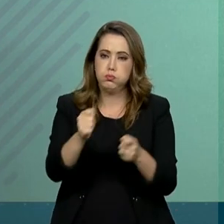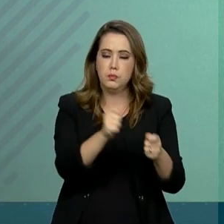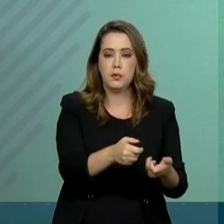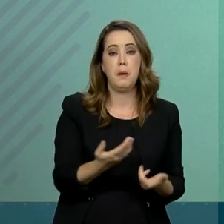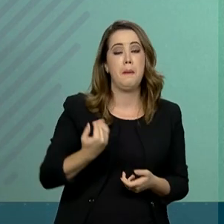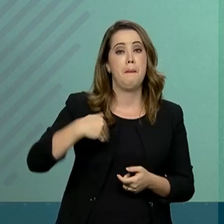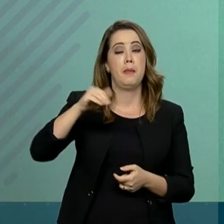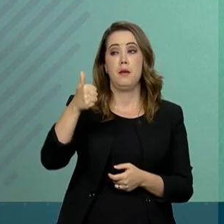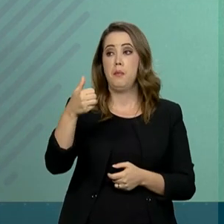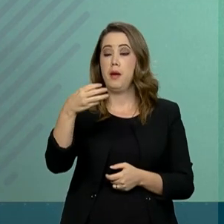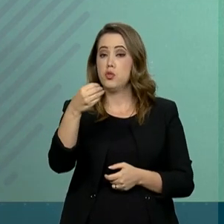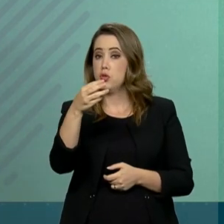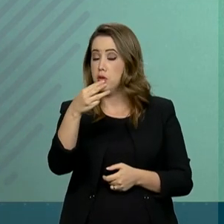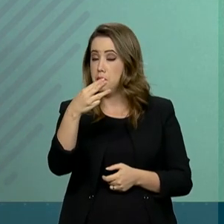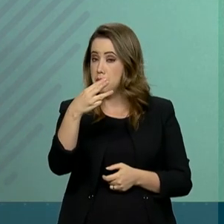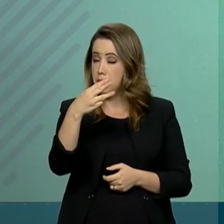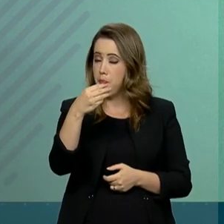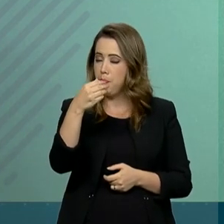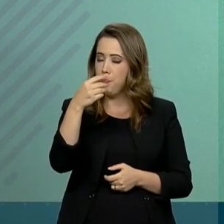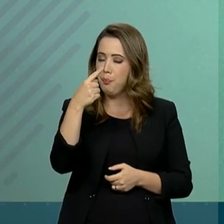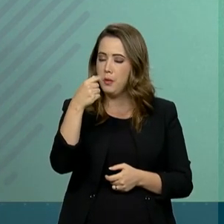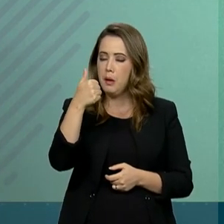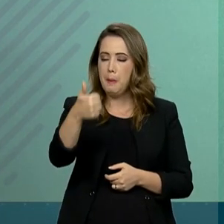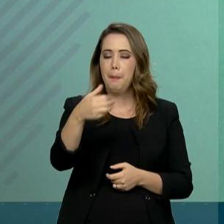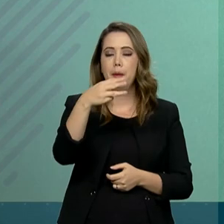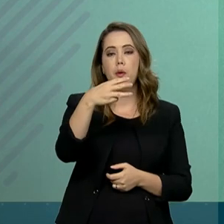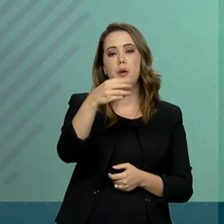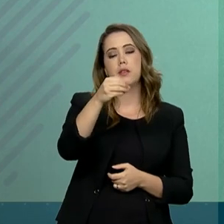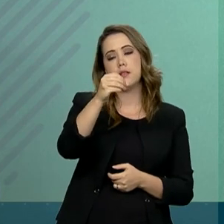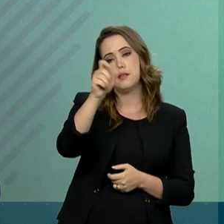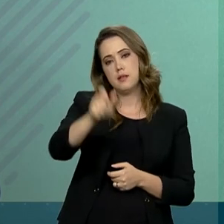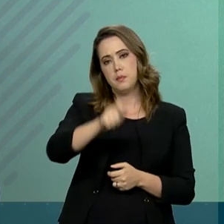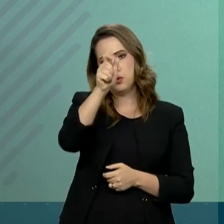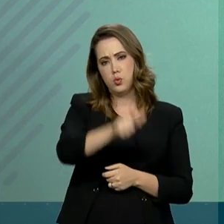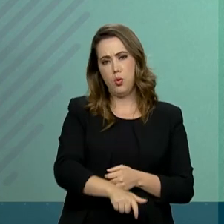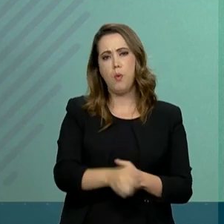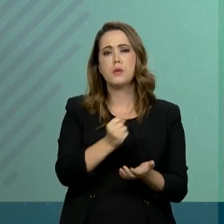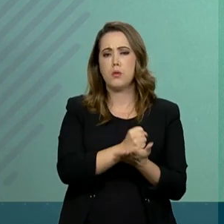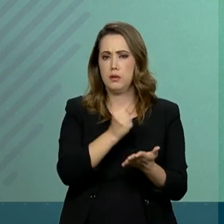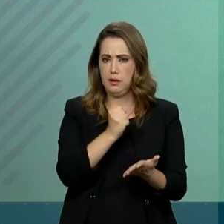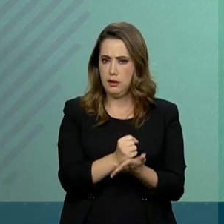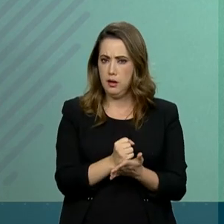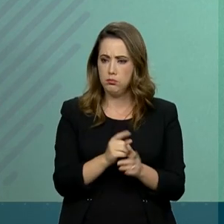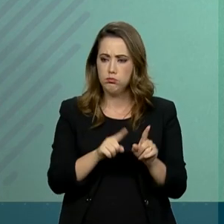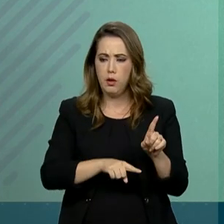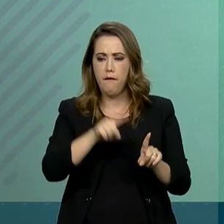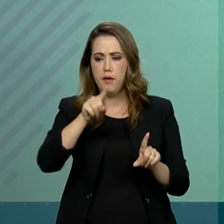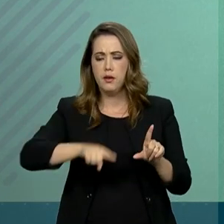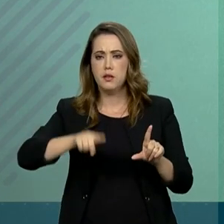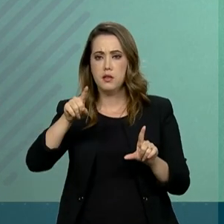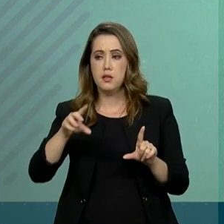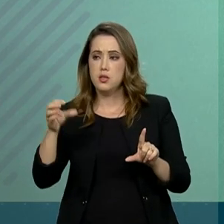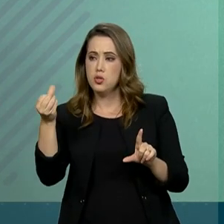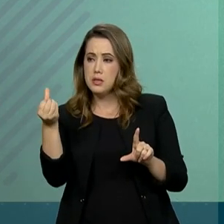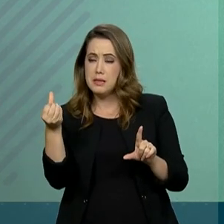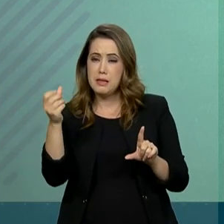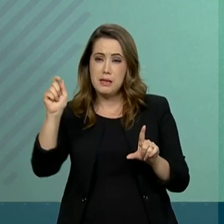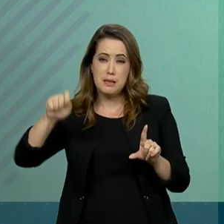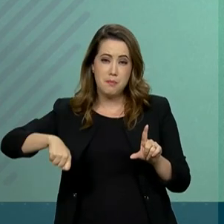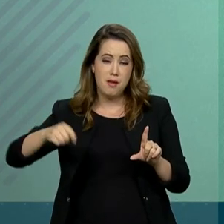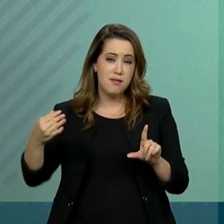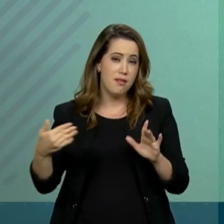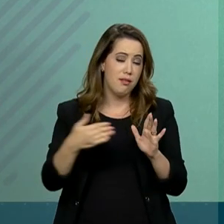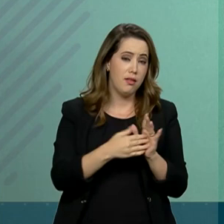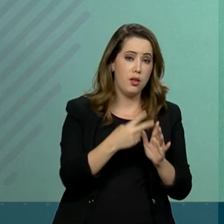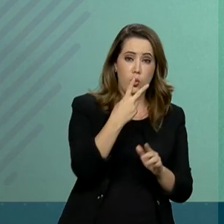variam de seis meses a dois anos e finalmente o protocolo de montreal atendido